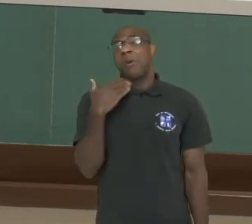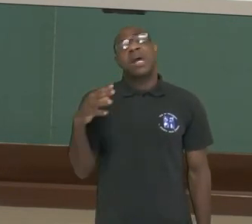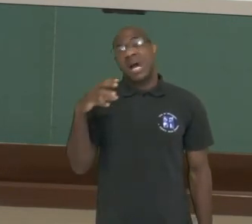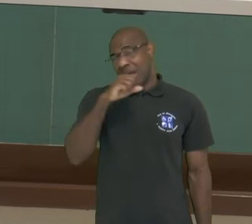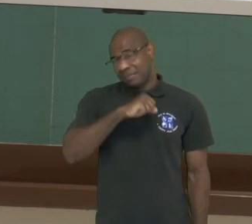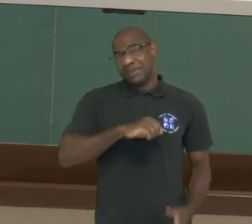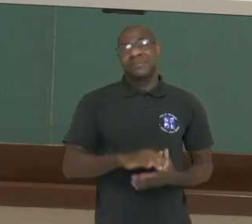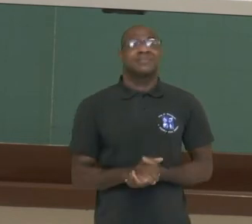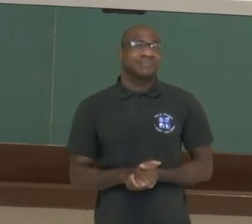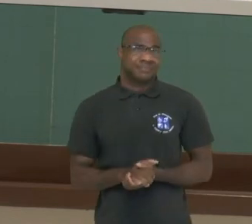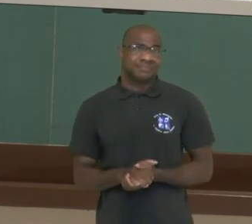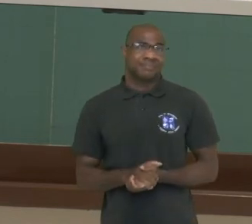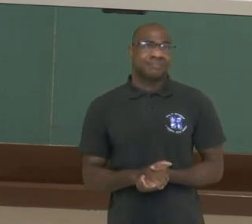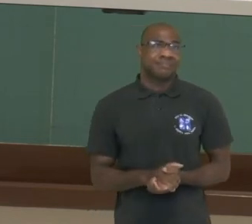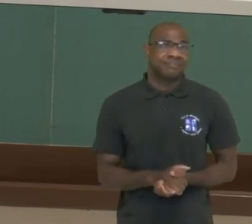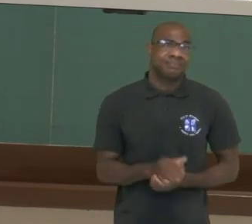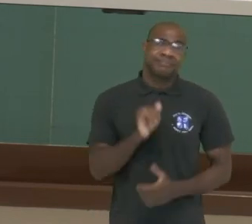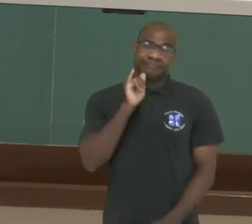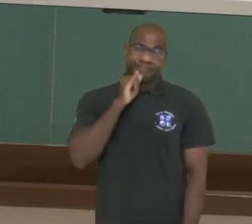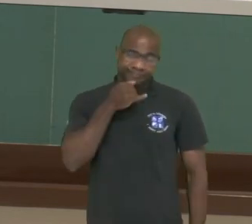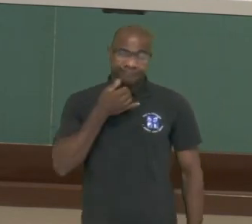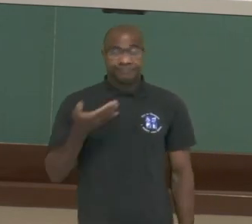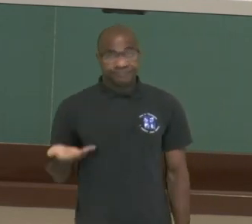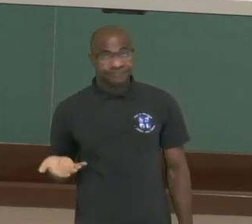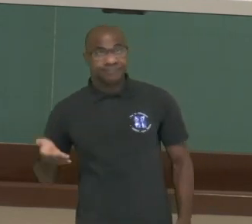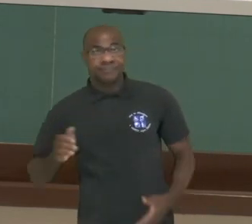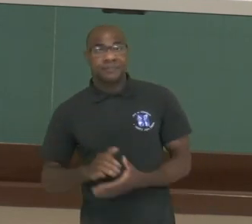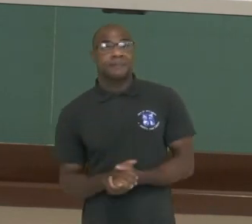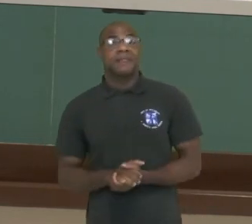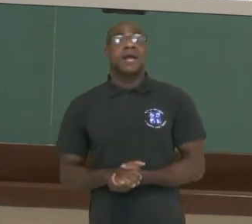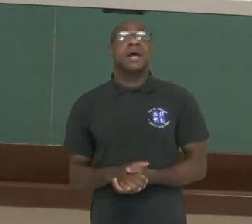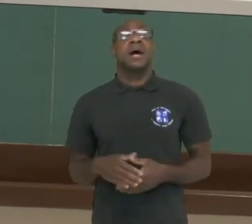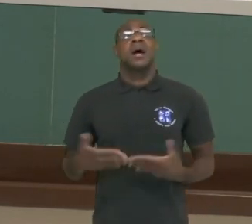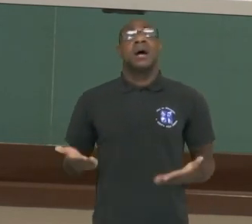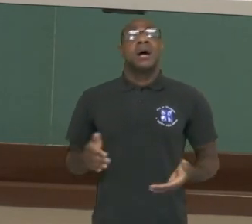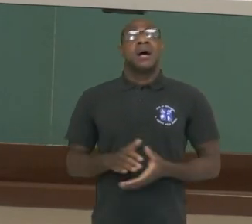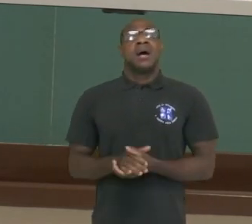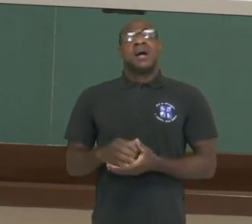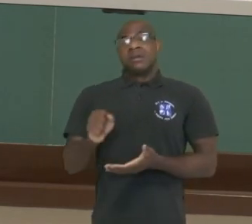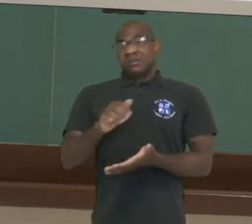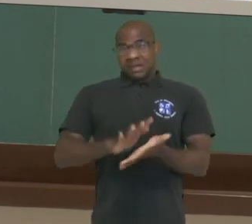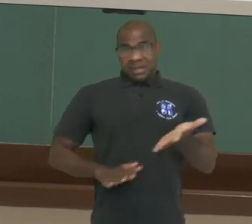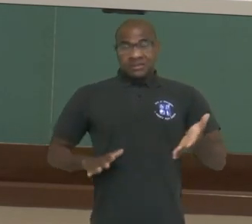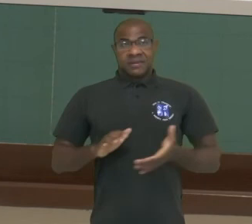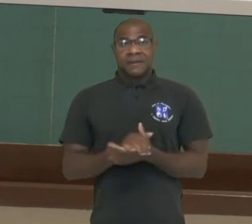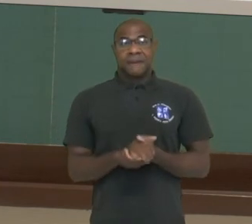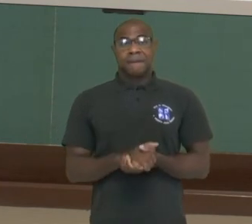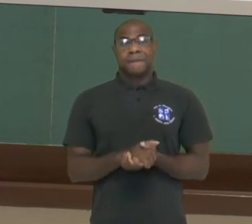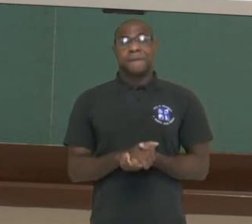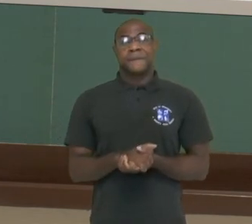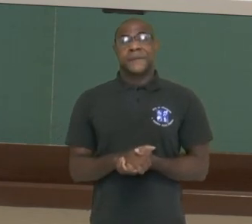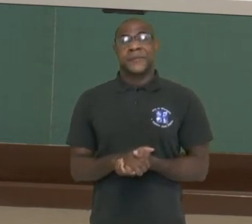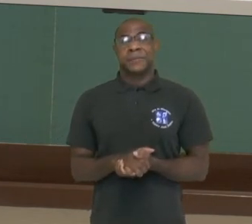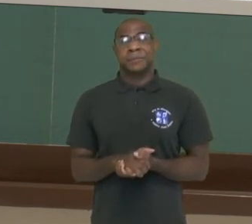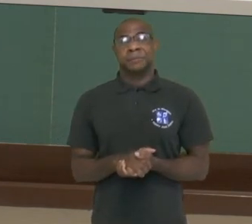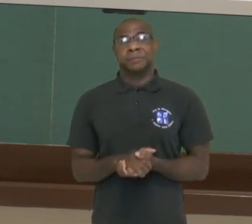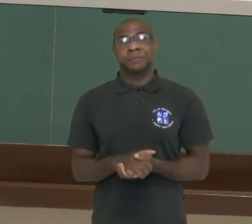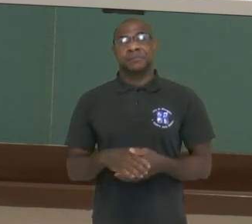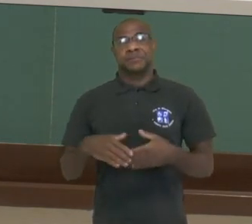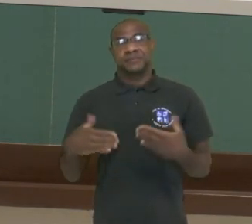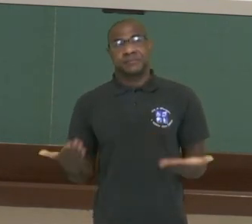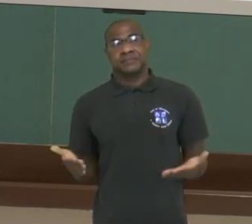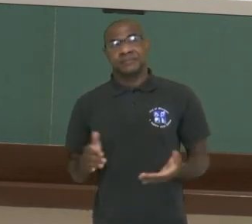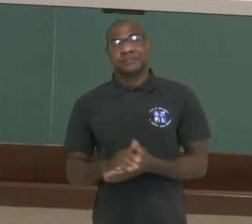vida curta, infelizmente. Vamos então à nossa próxima atividade. Analise